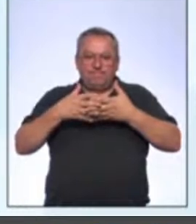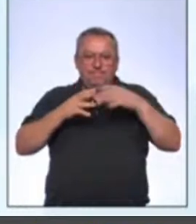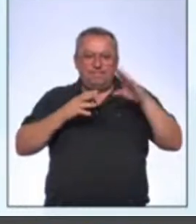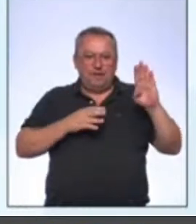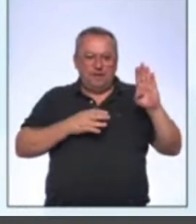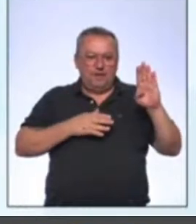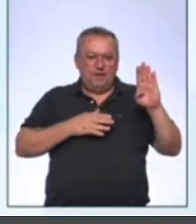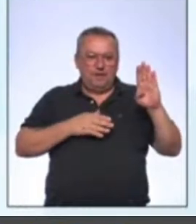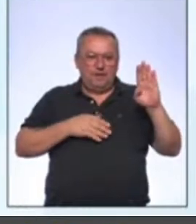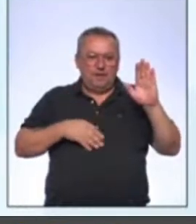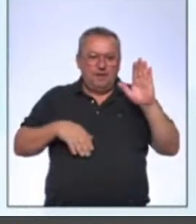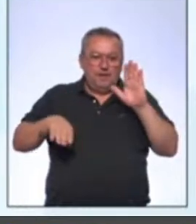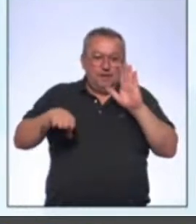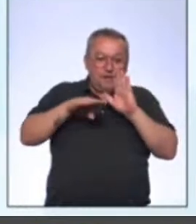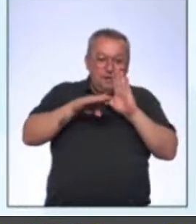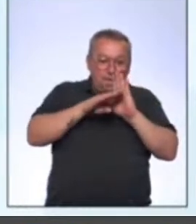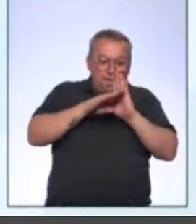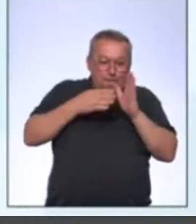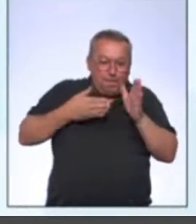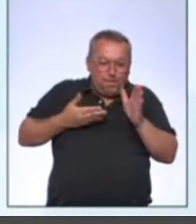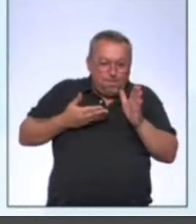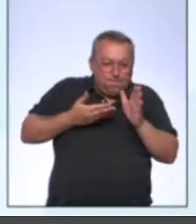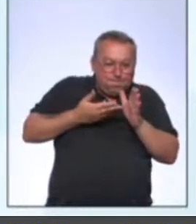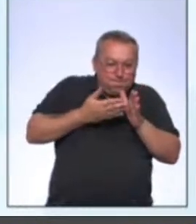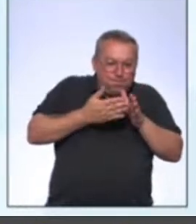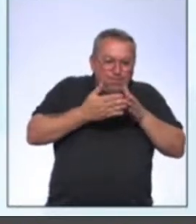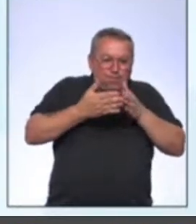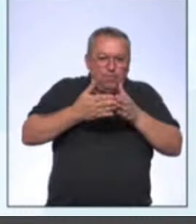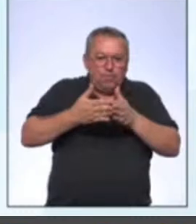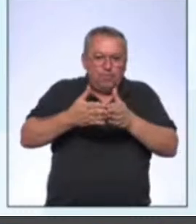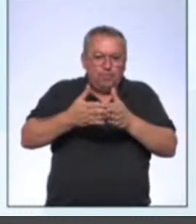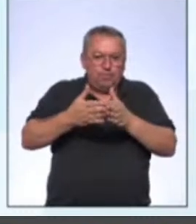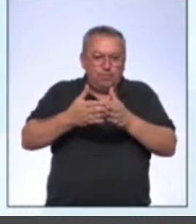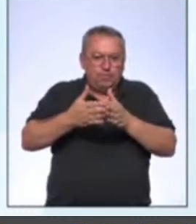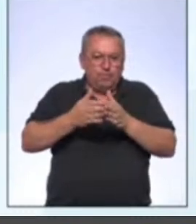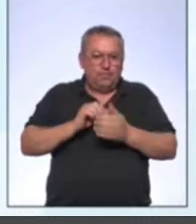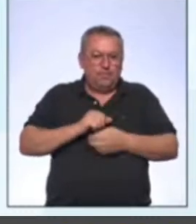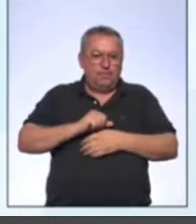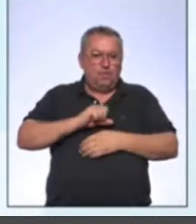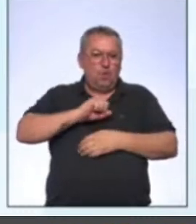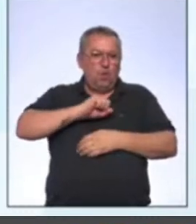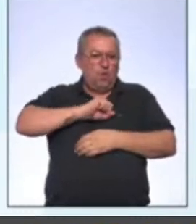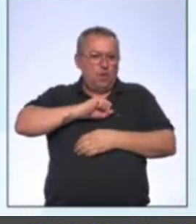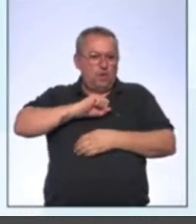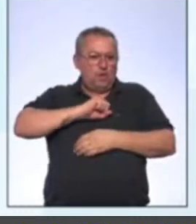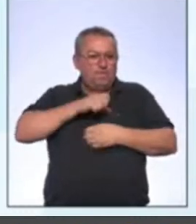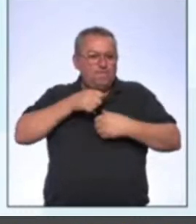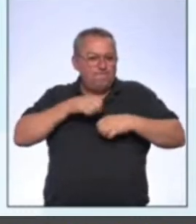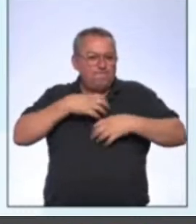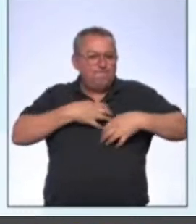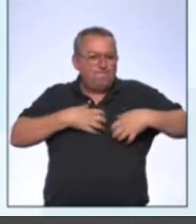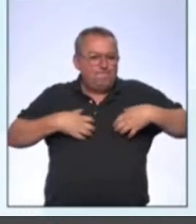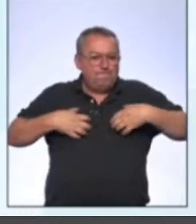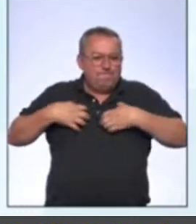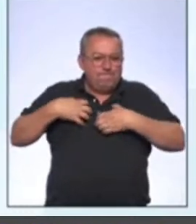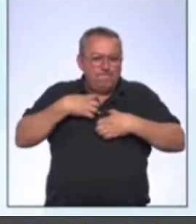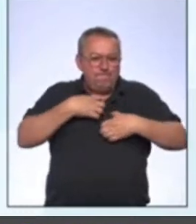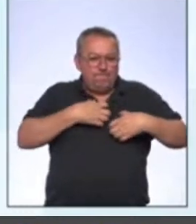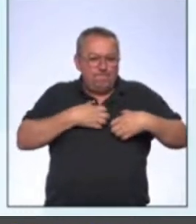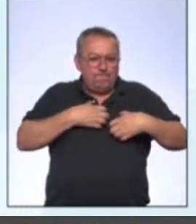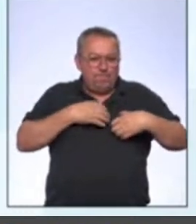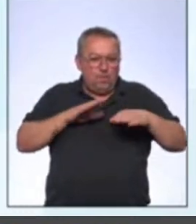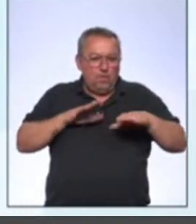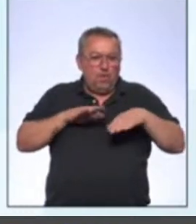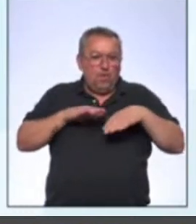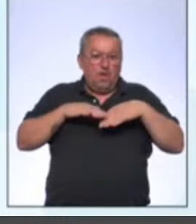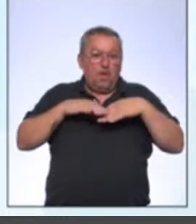B, cheguei na beira do porto. A alternativa C, o coração fica aflito. E a